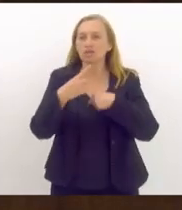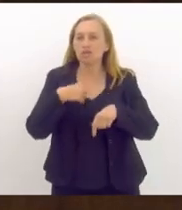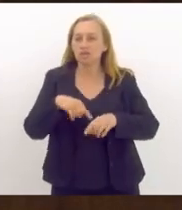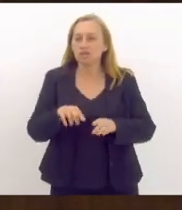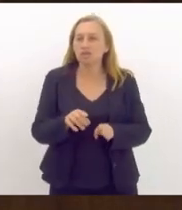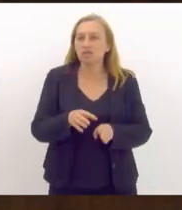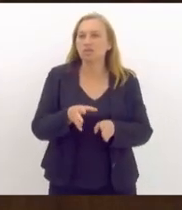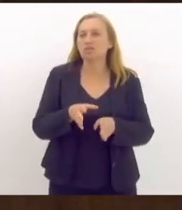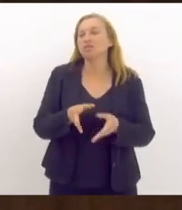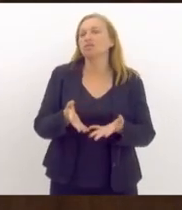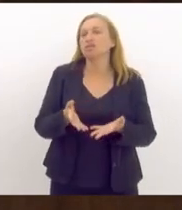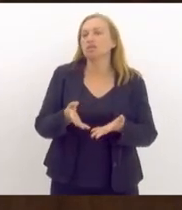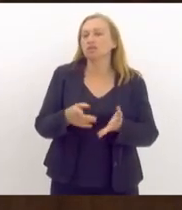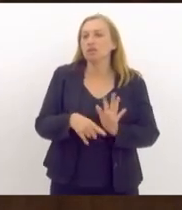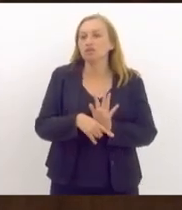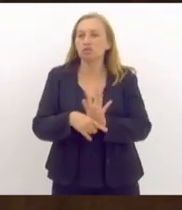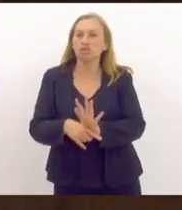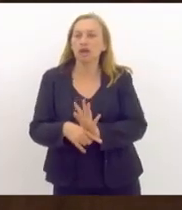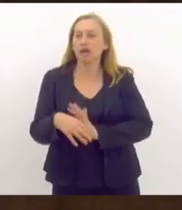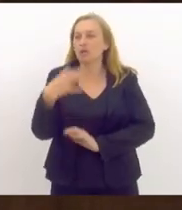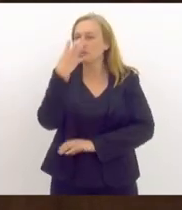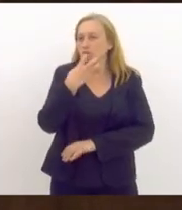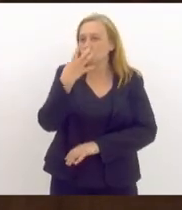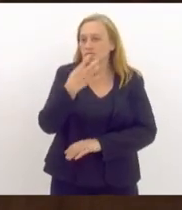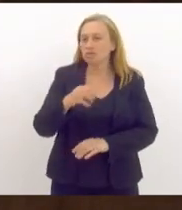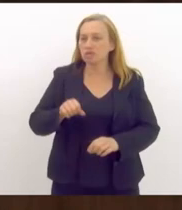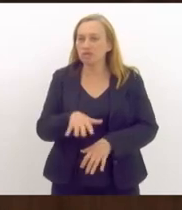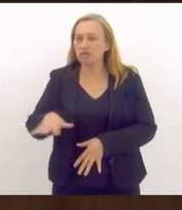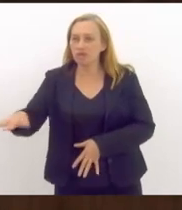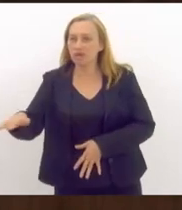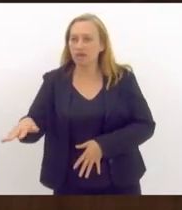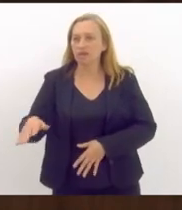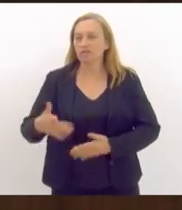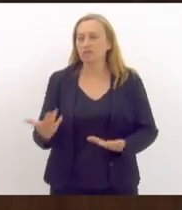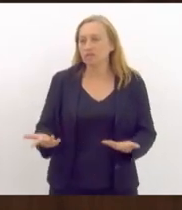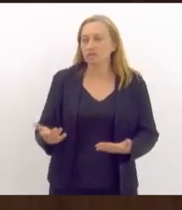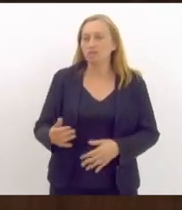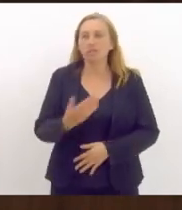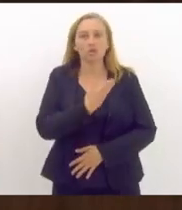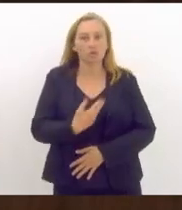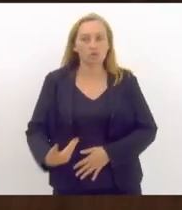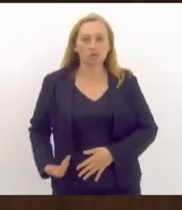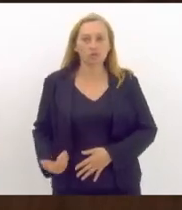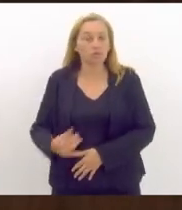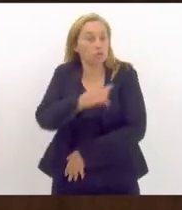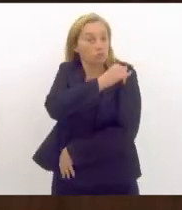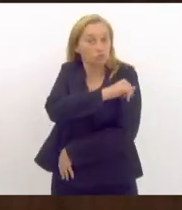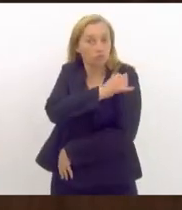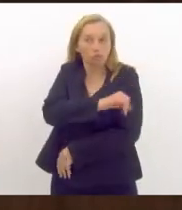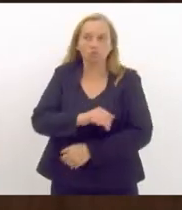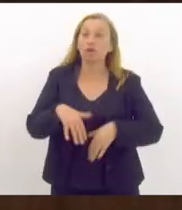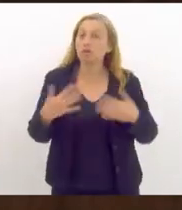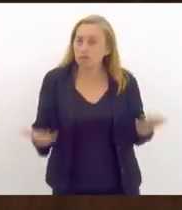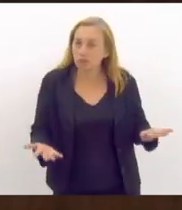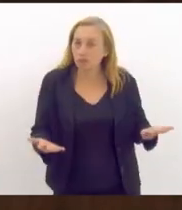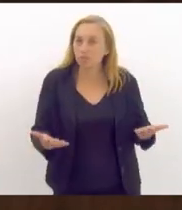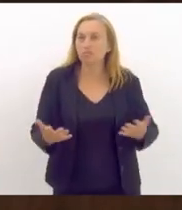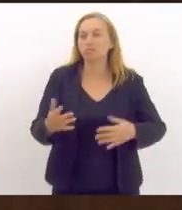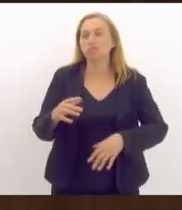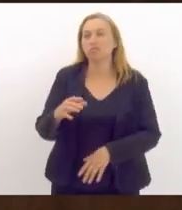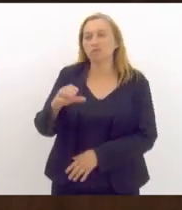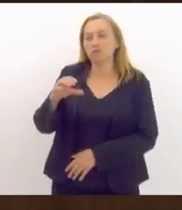músicos das favelas Ludmila apresenta projeto social para o governador do Rio então Cláudio